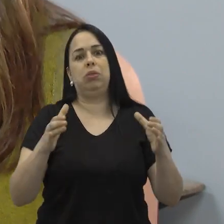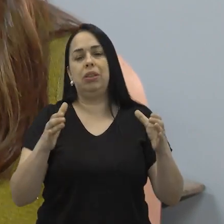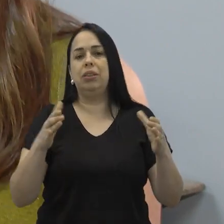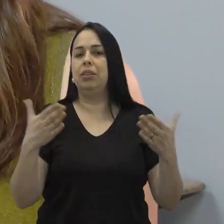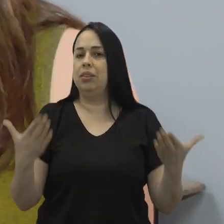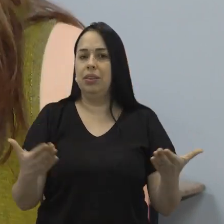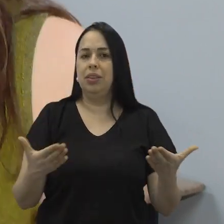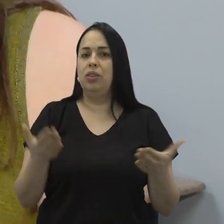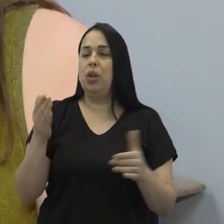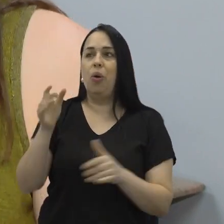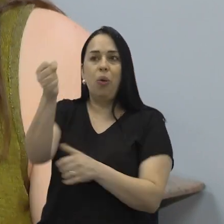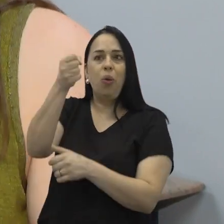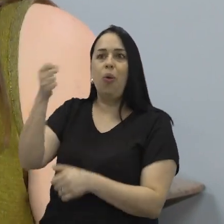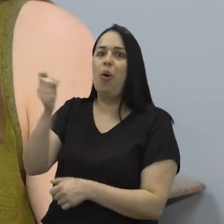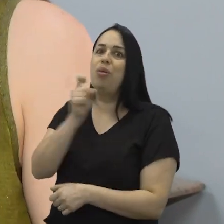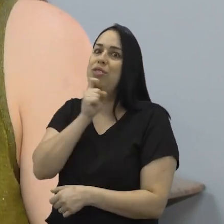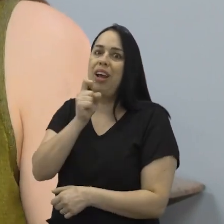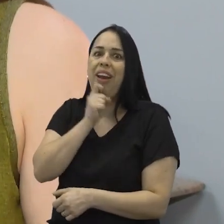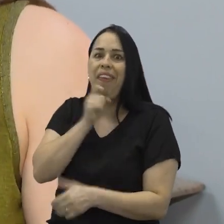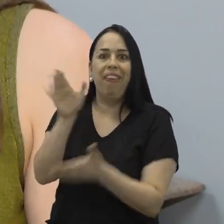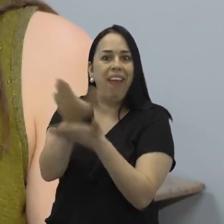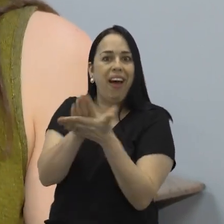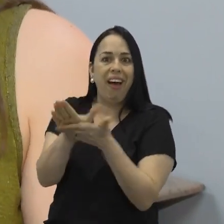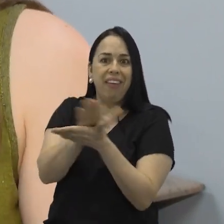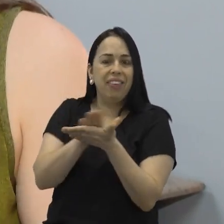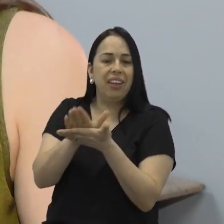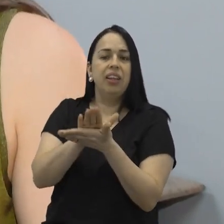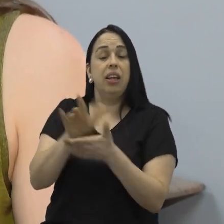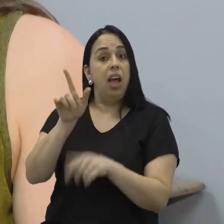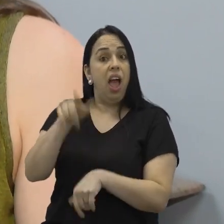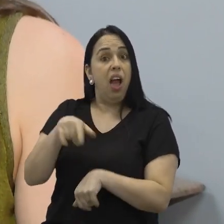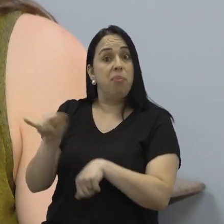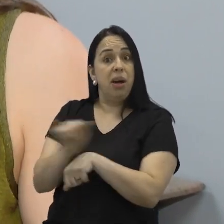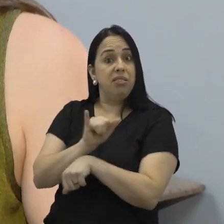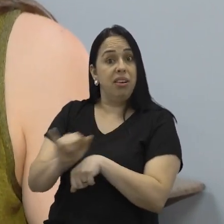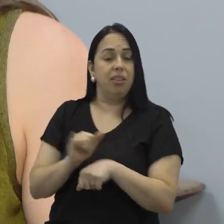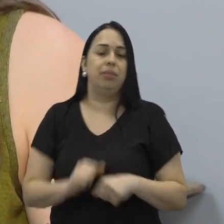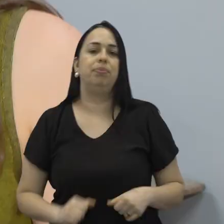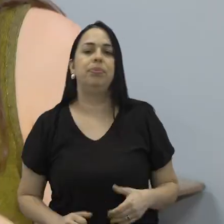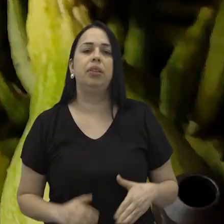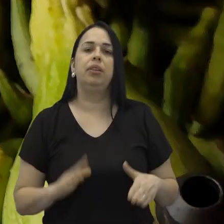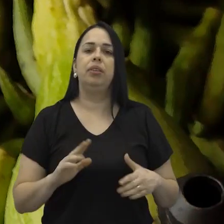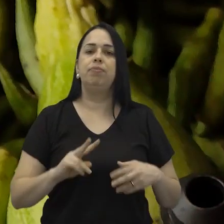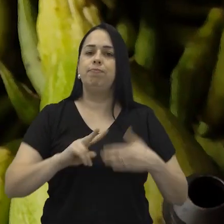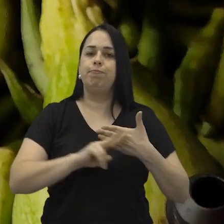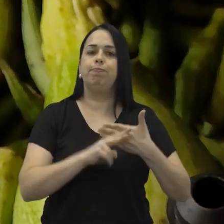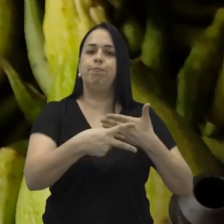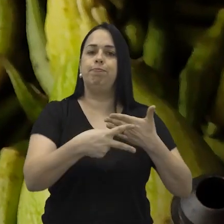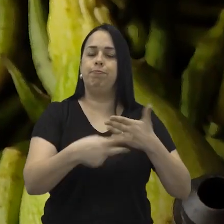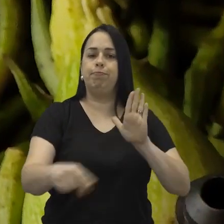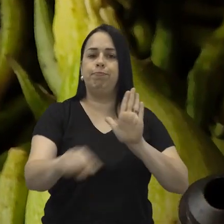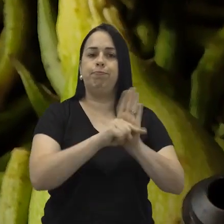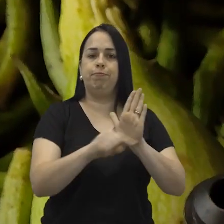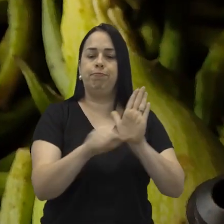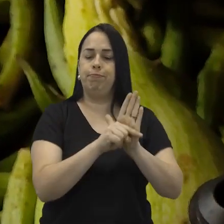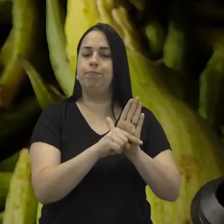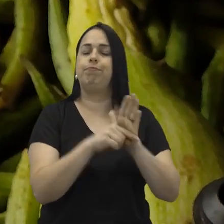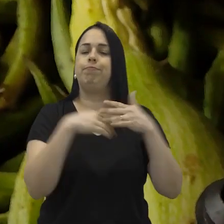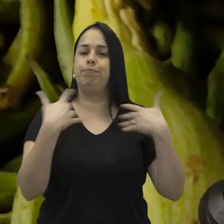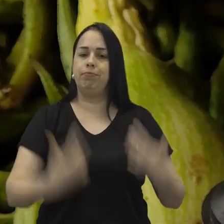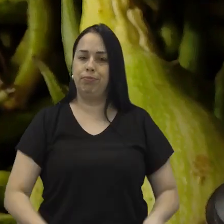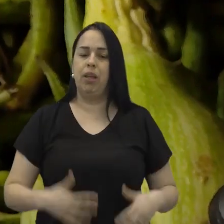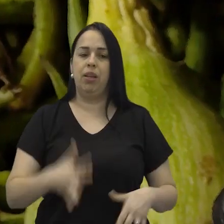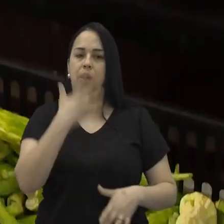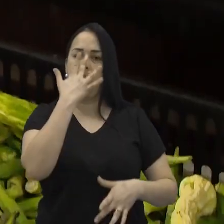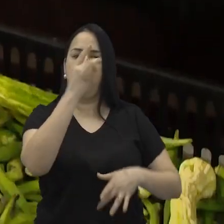maior quantidade, não congelando, que é uma estratégia também da gente combater o desperdício. E as consequências negativas vão além do